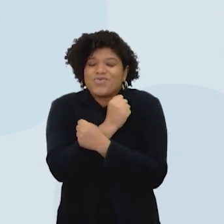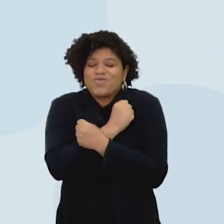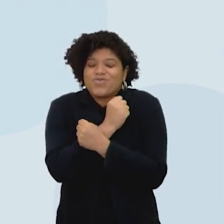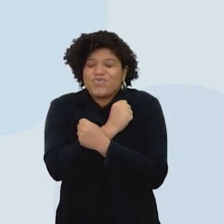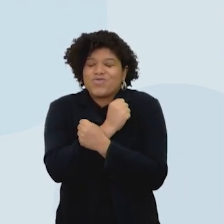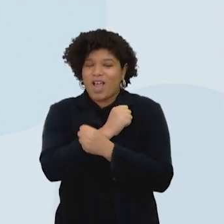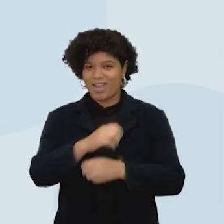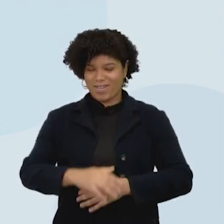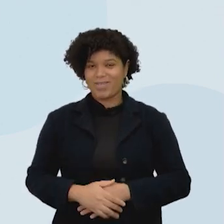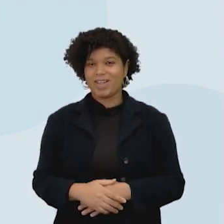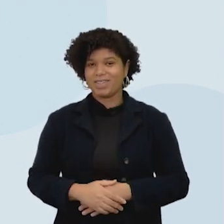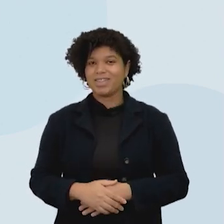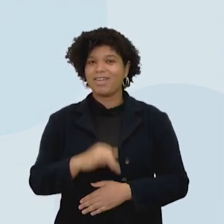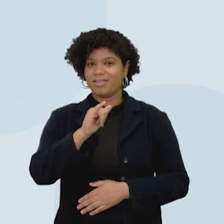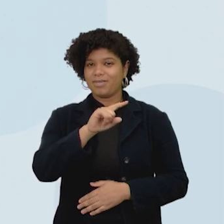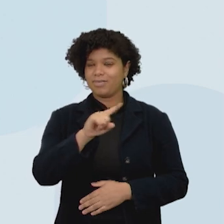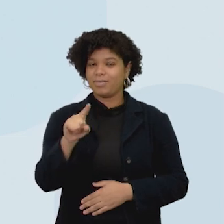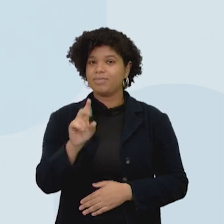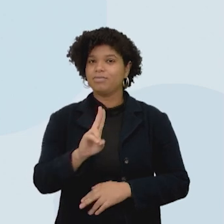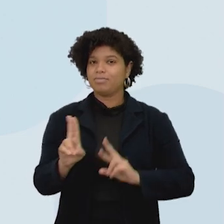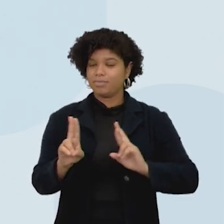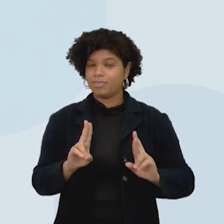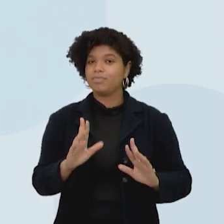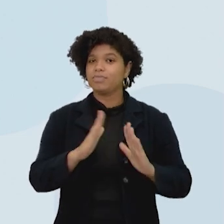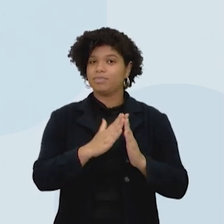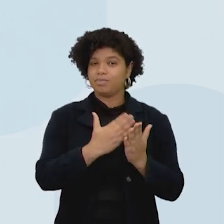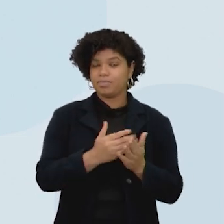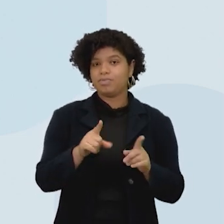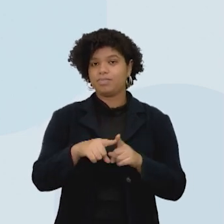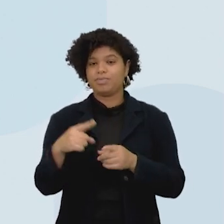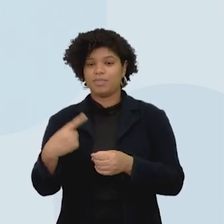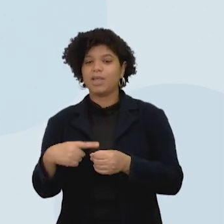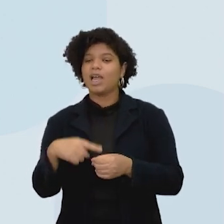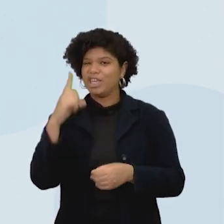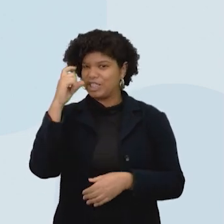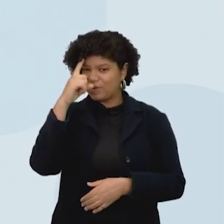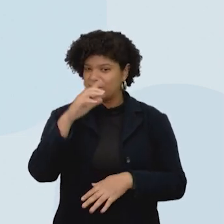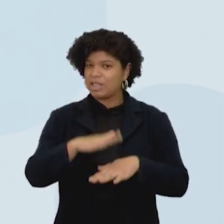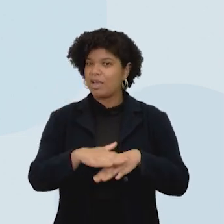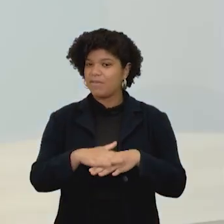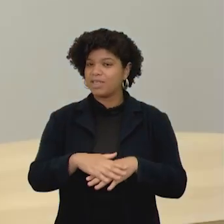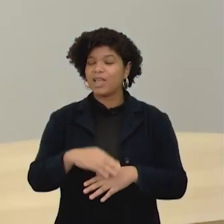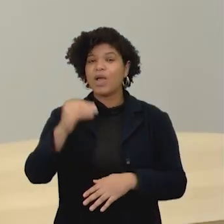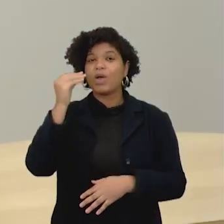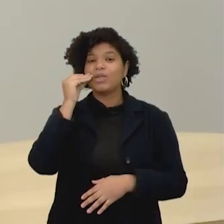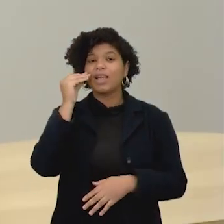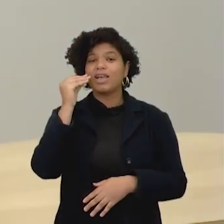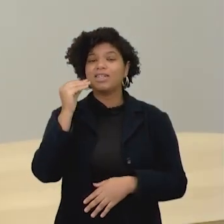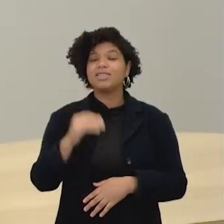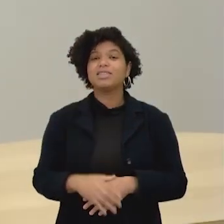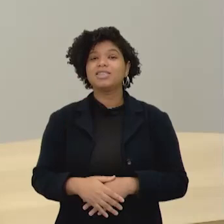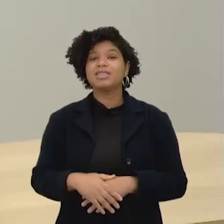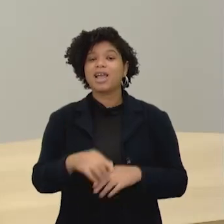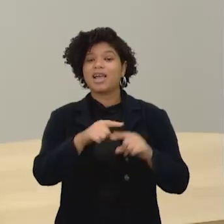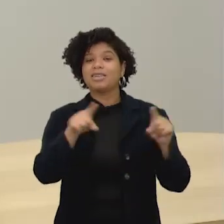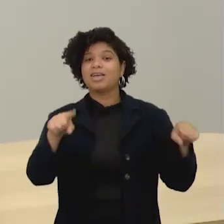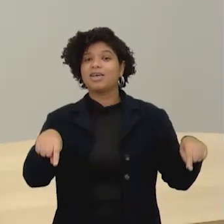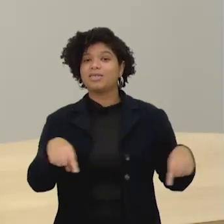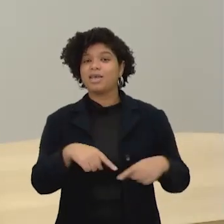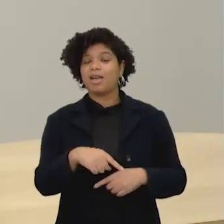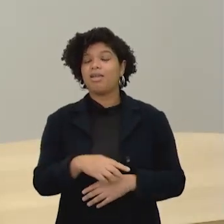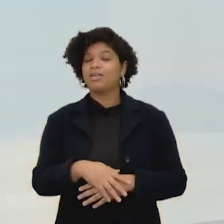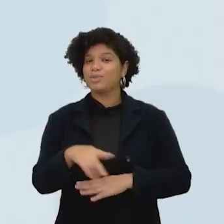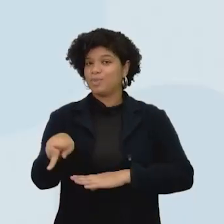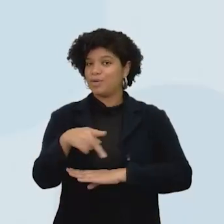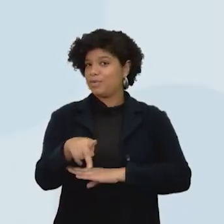grande aqui, ó. Pode mandar que eu falo o nome da escola, tudo, porque essa daí foi difícil. Eu fiz o teste na sala dos professores e não me saí muito bem.